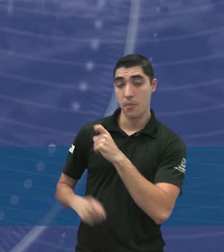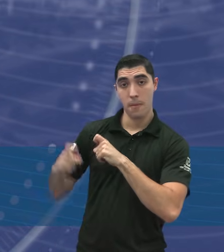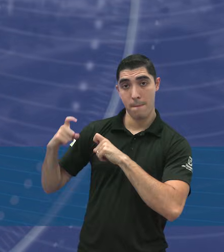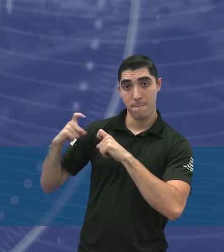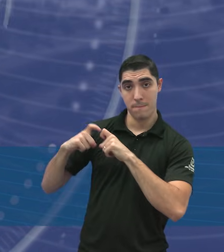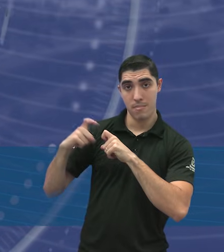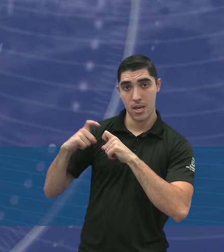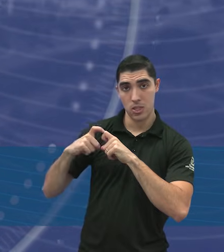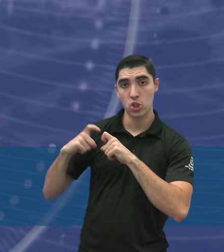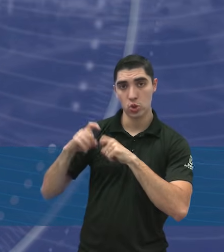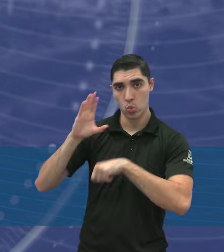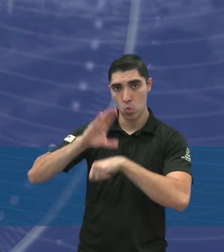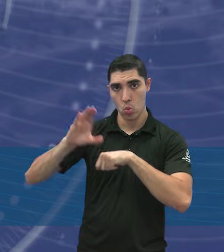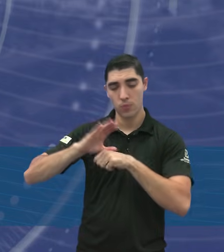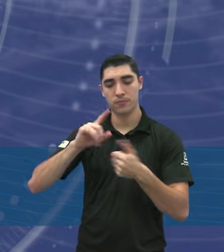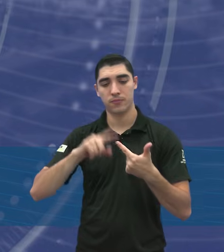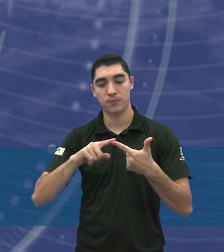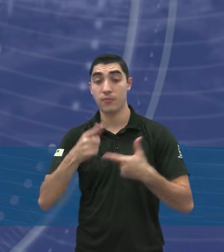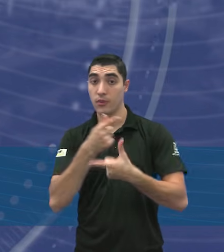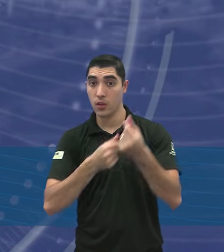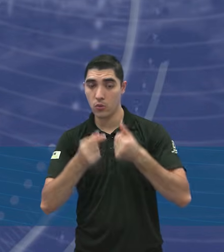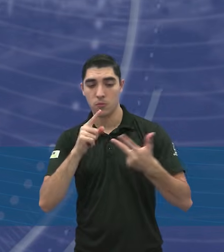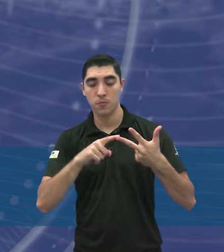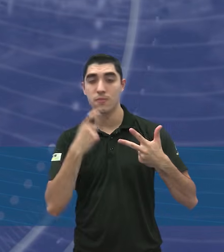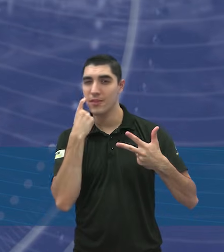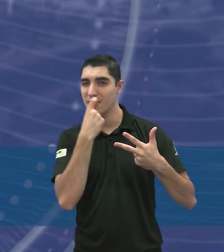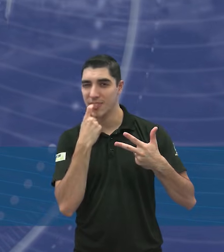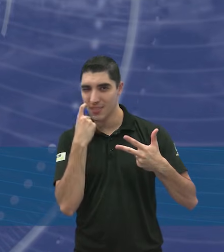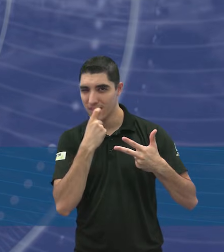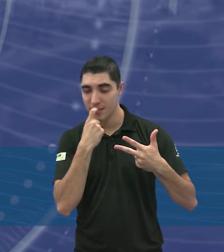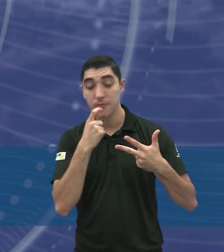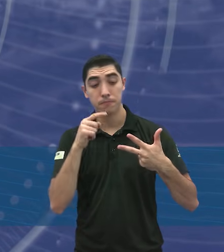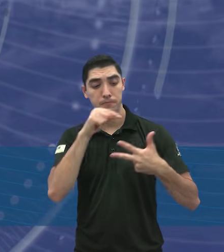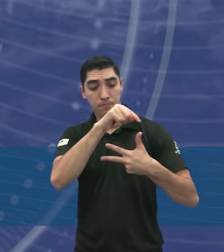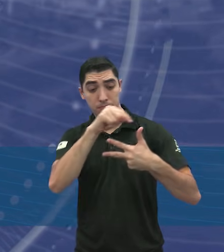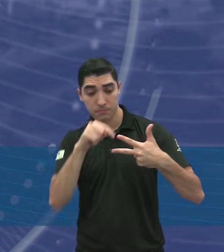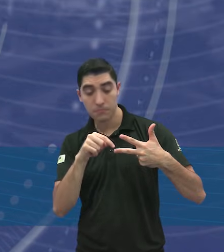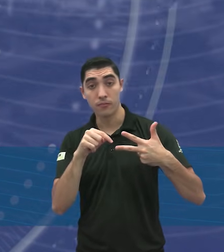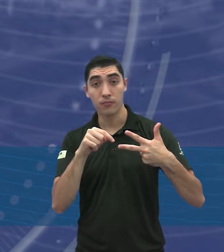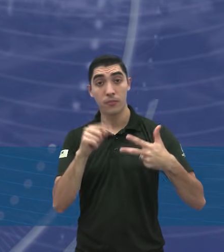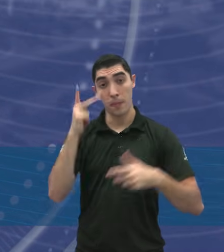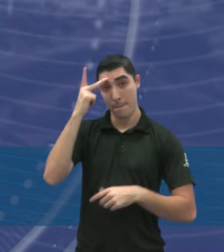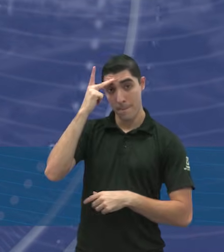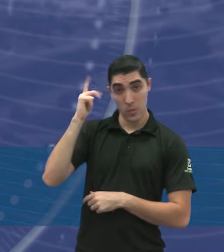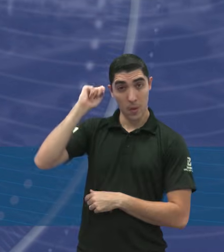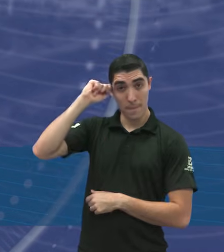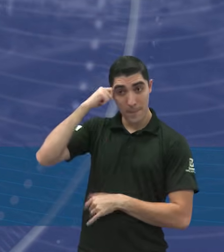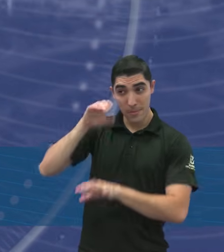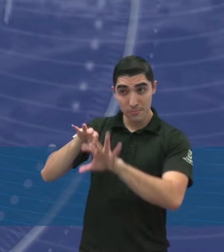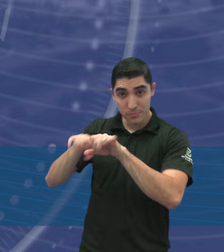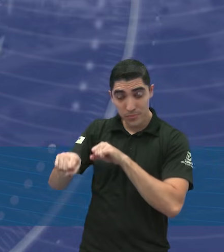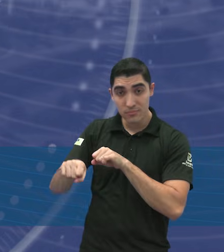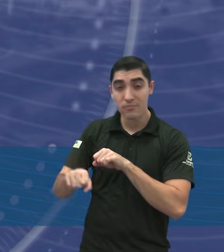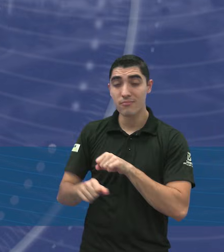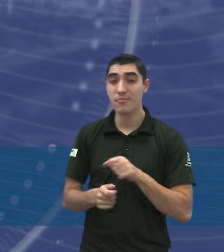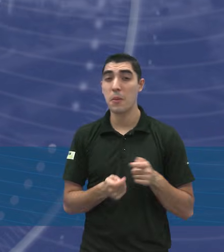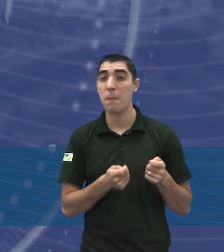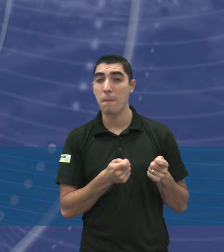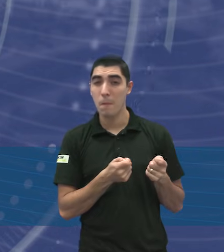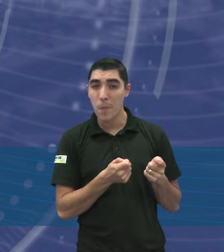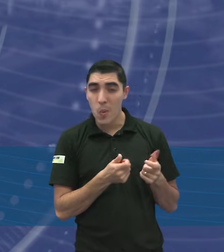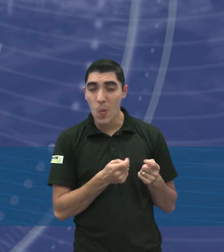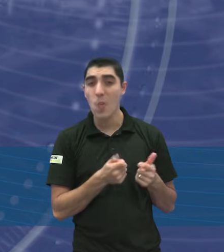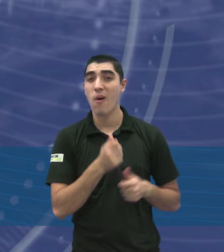medicina, economia e odontologia, a presença de pessoas negras ainda é muito